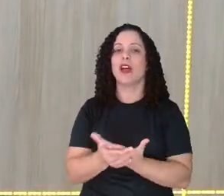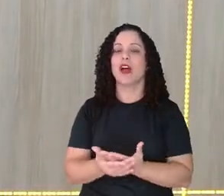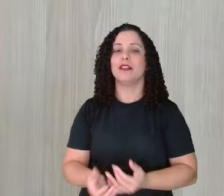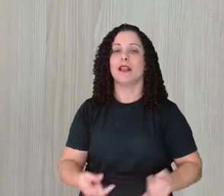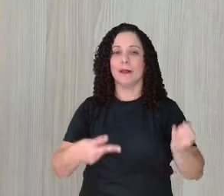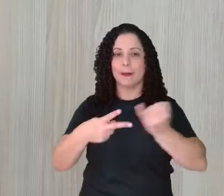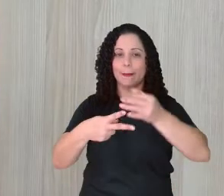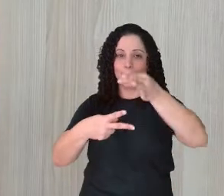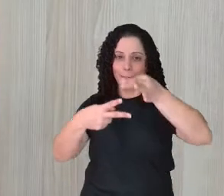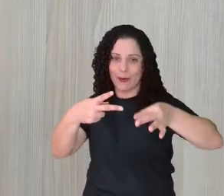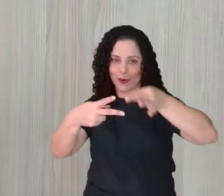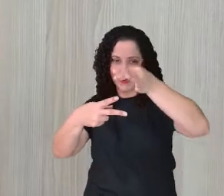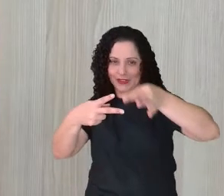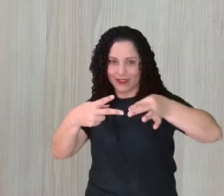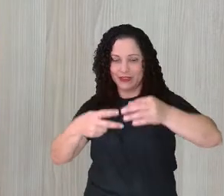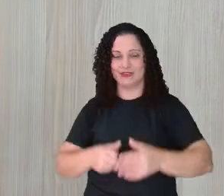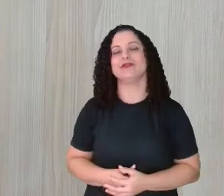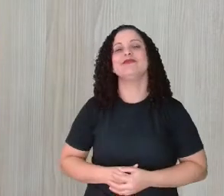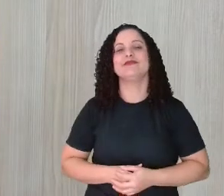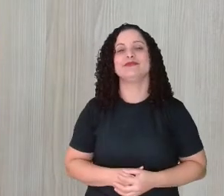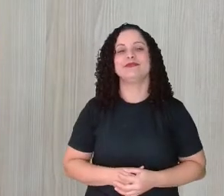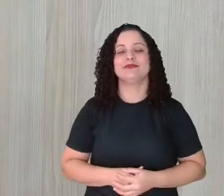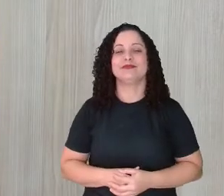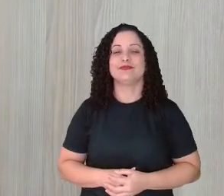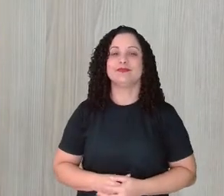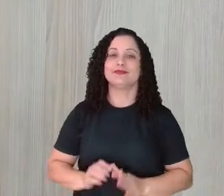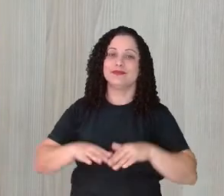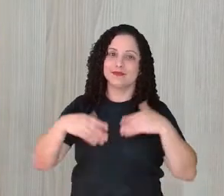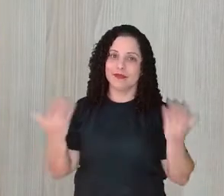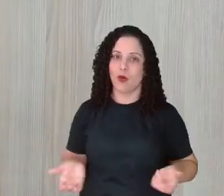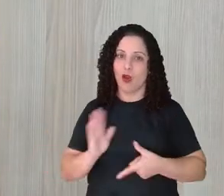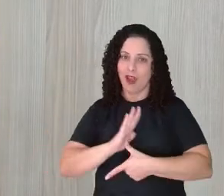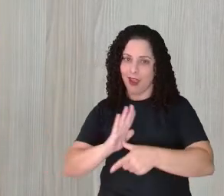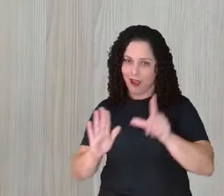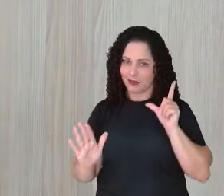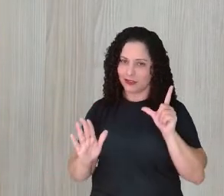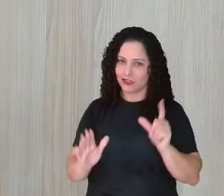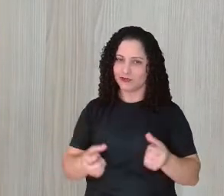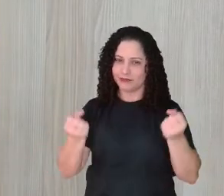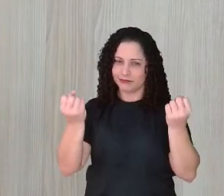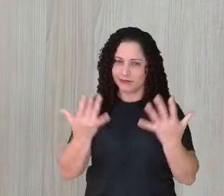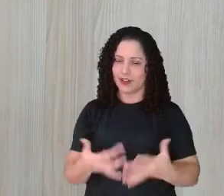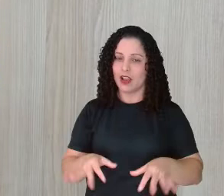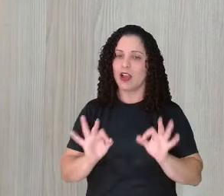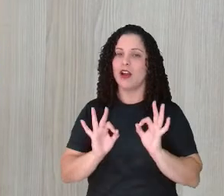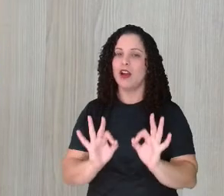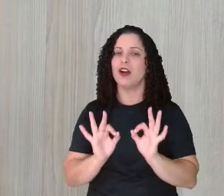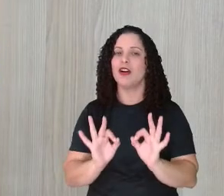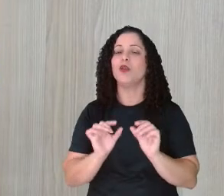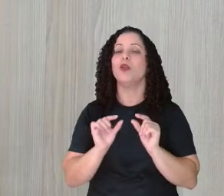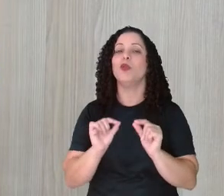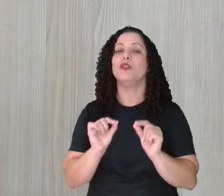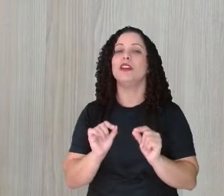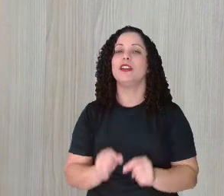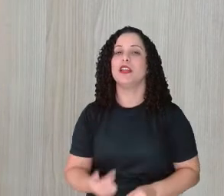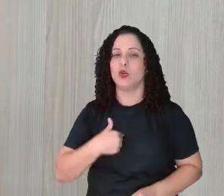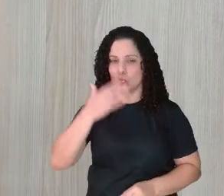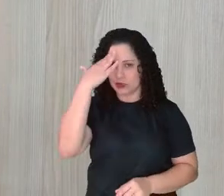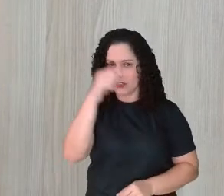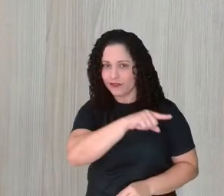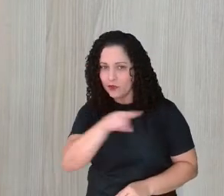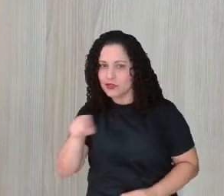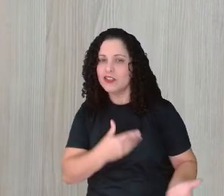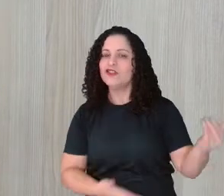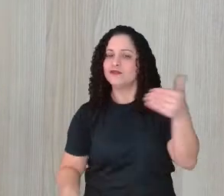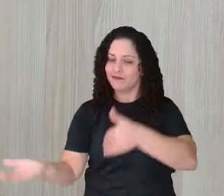polígonos. Oi, Pedro. Antes de falar disso, gente, eu sei que vocês estão aí, porque eu estou vendo aqui a quantidade de